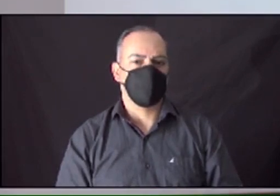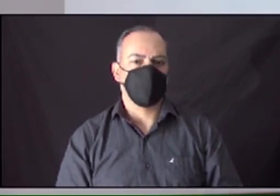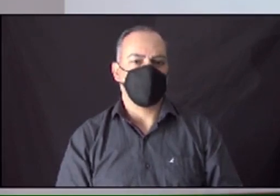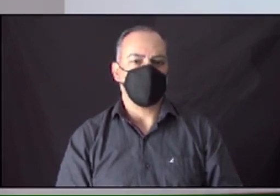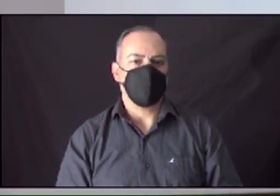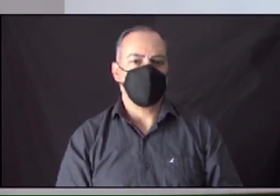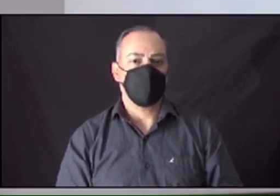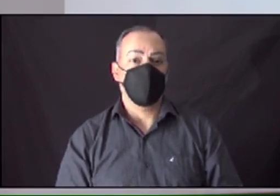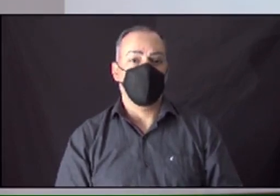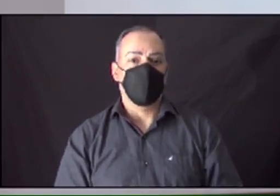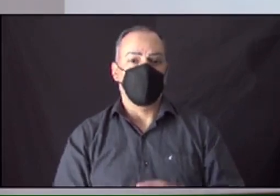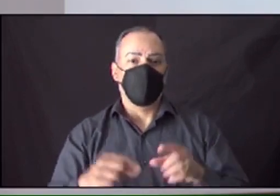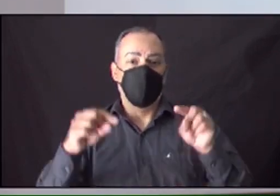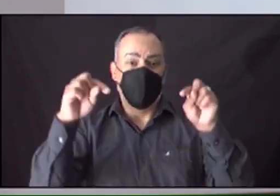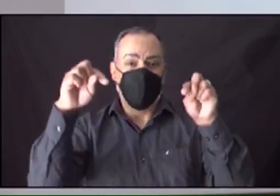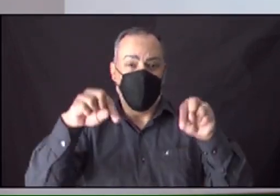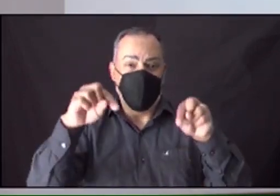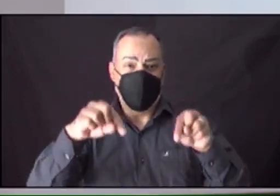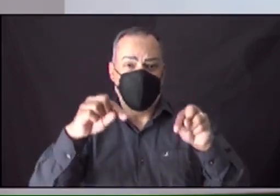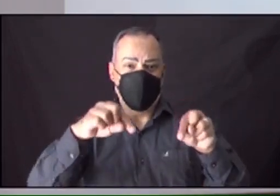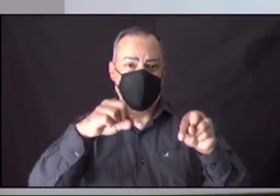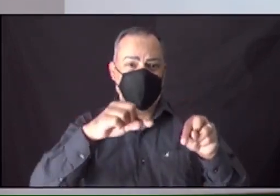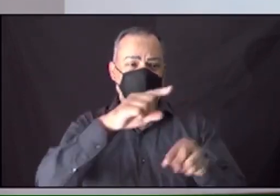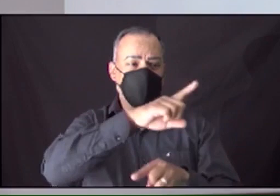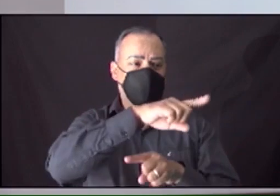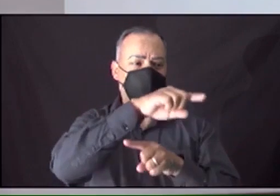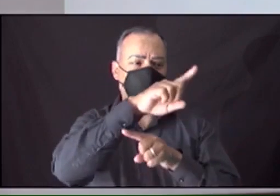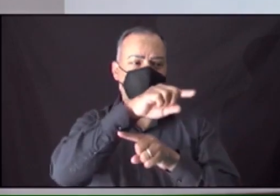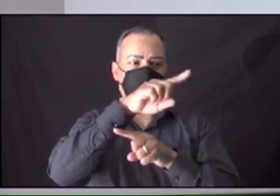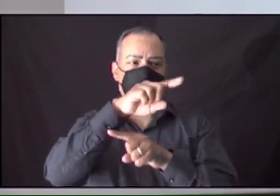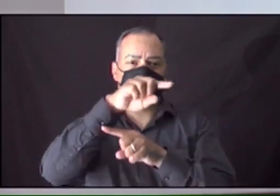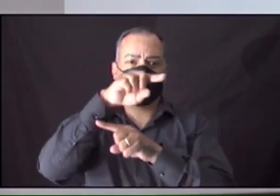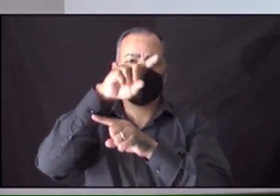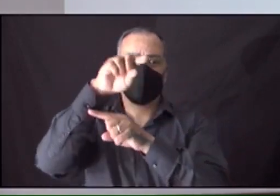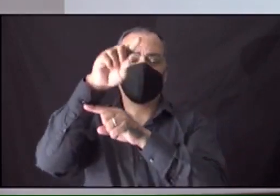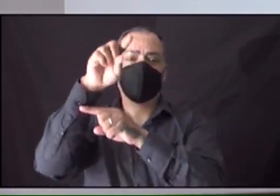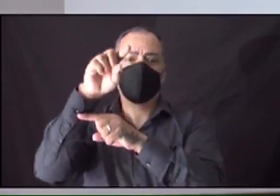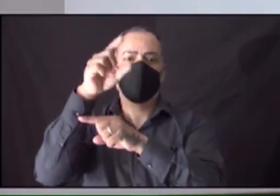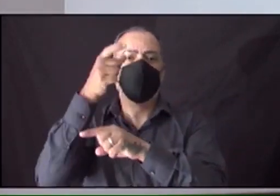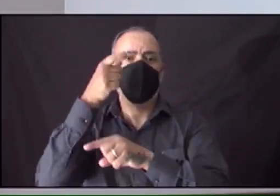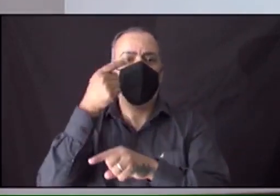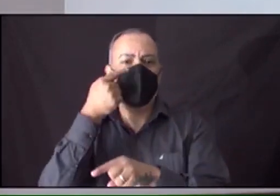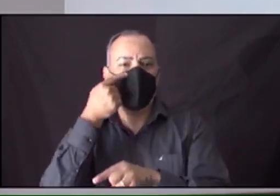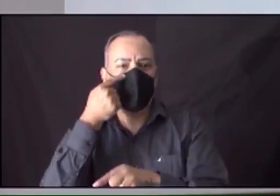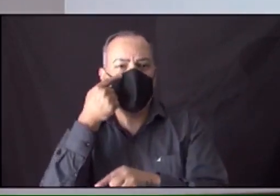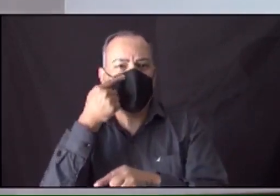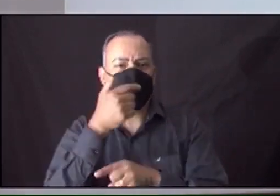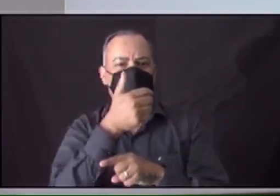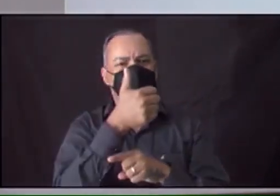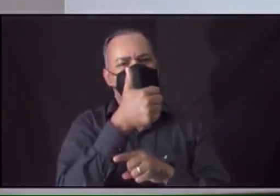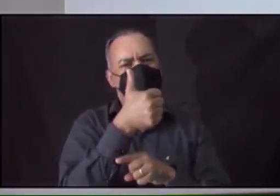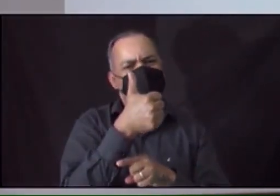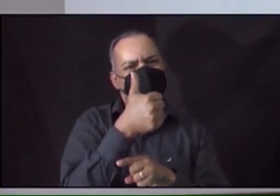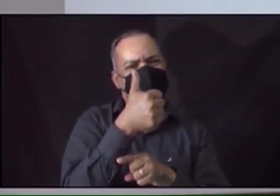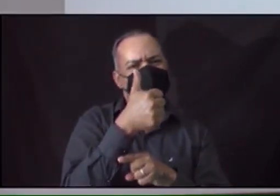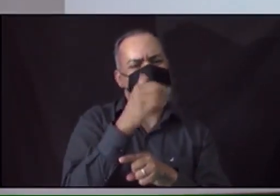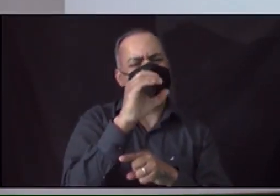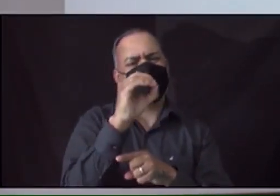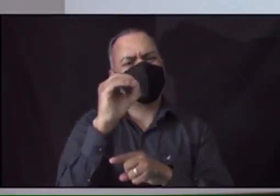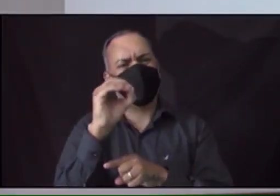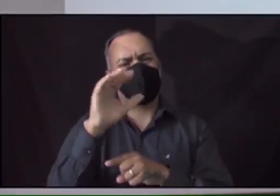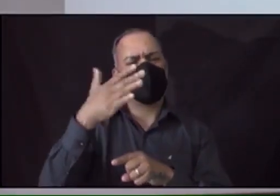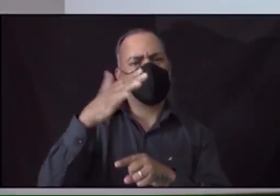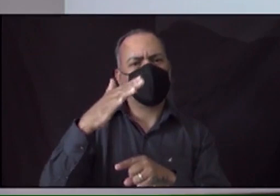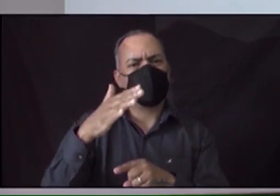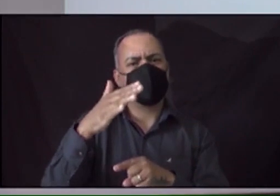Aqui, né, aqui nesse gráfico aqui começou uma ascendente. Se for tirar por média aqui de 100 e poucos, nós passamos de